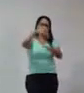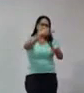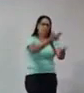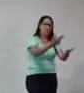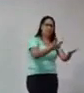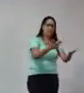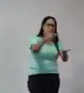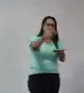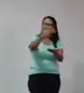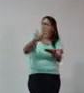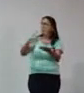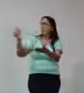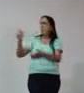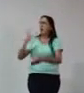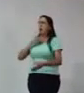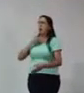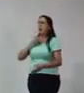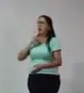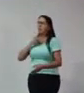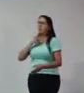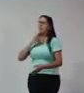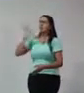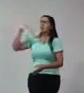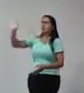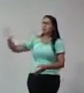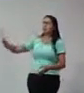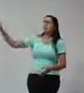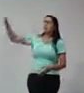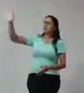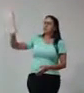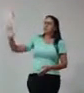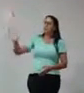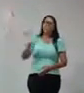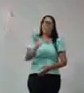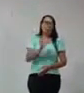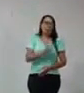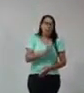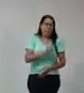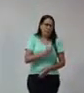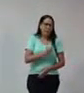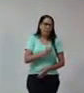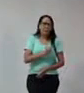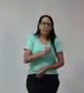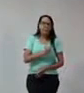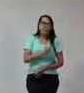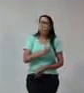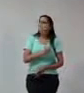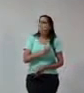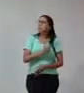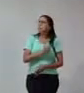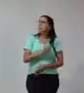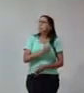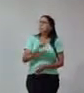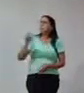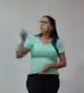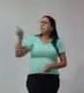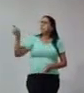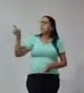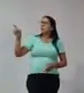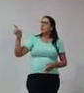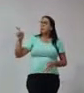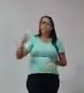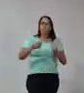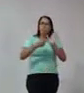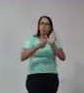é Jackson Pollock, e já pinta, gosta e adora pintar. e a correlação que eu fico